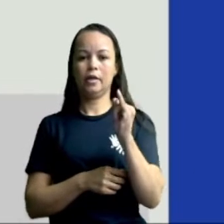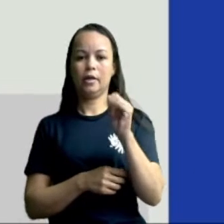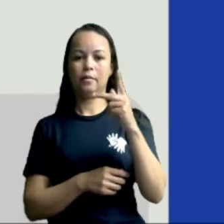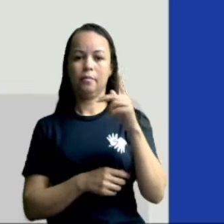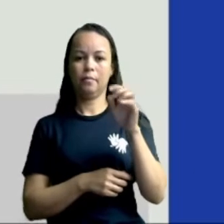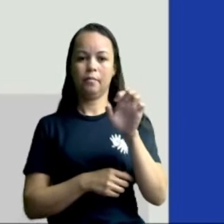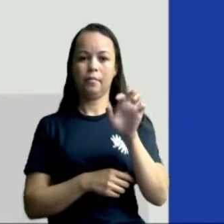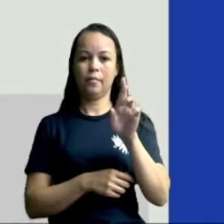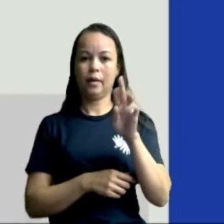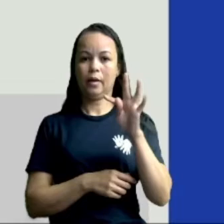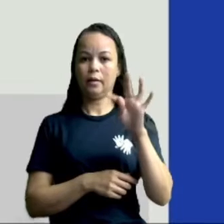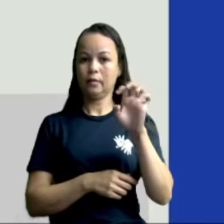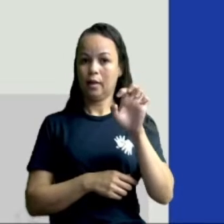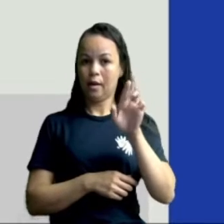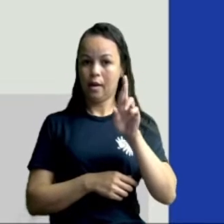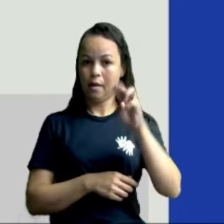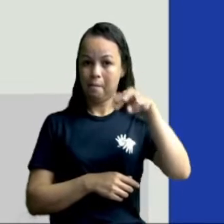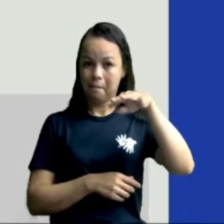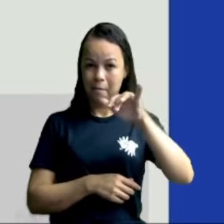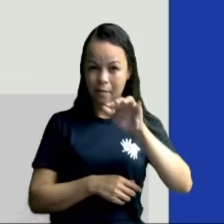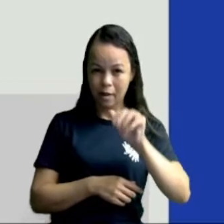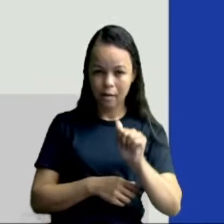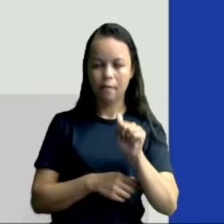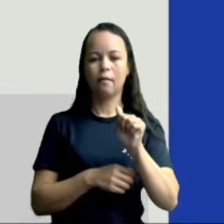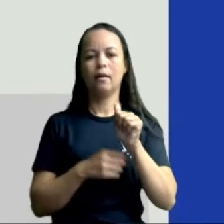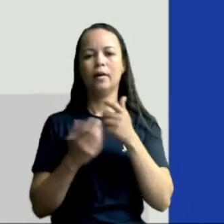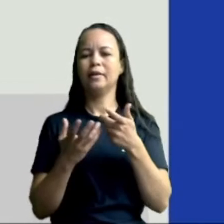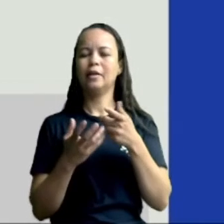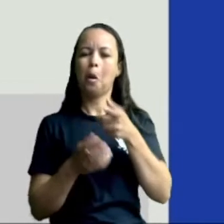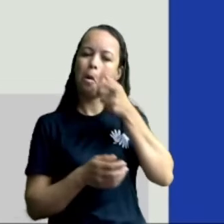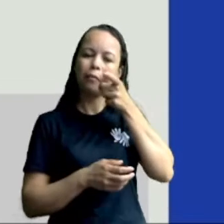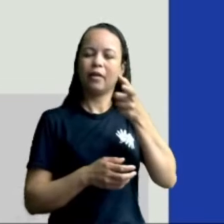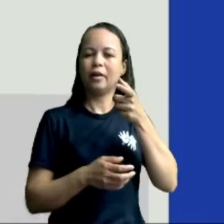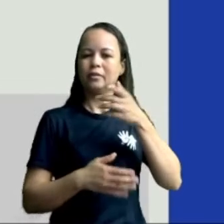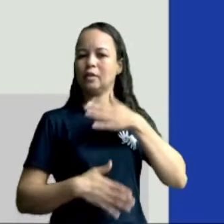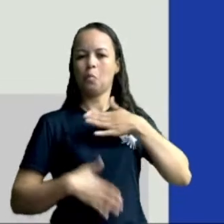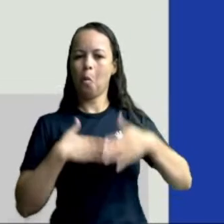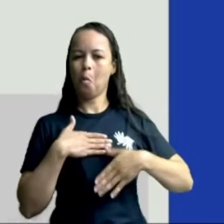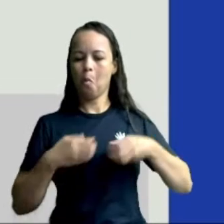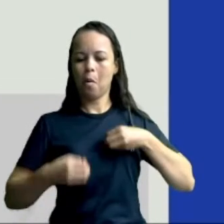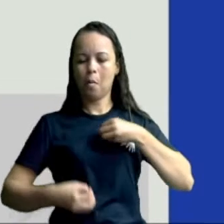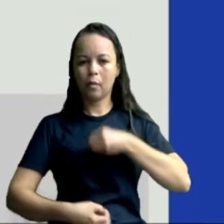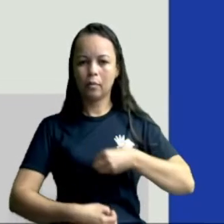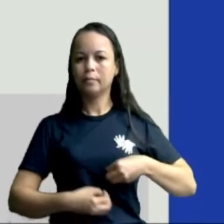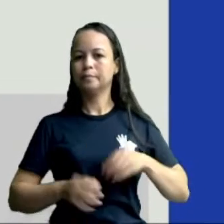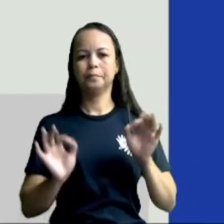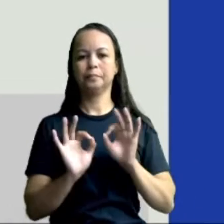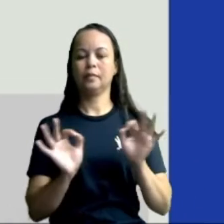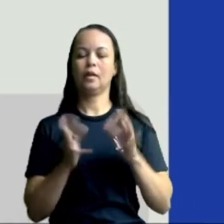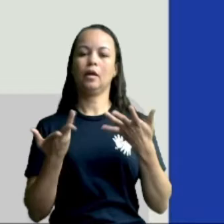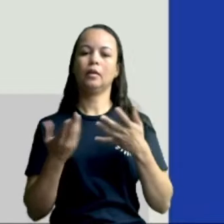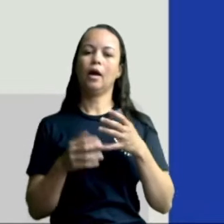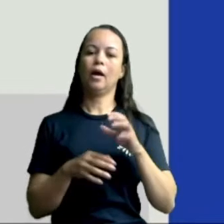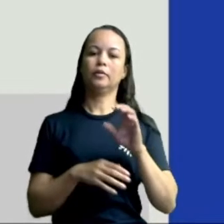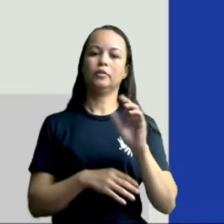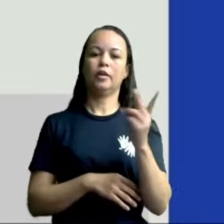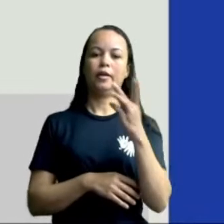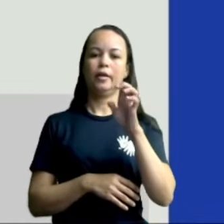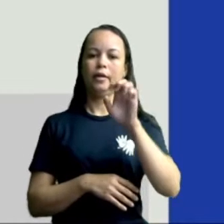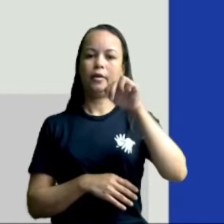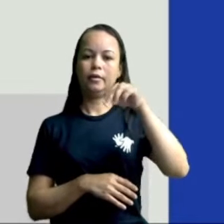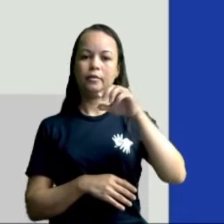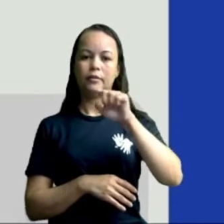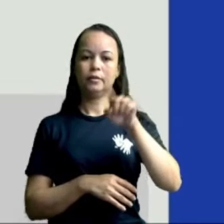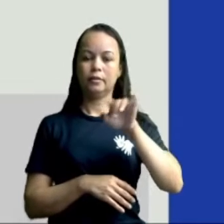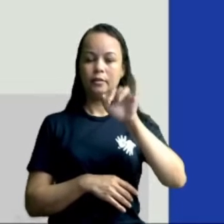ou seja, um excesso do aumento da temperatura, que não é interessante para o teu organismo, porque também essas enzimas não trabalhariam, as enzimas que são responsáveis pelo